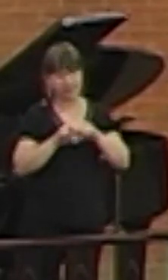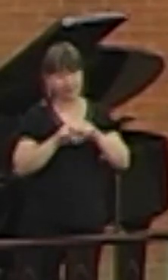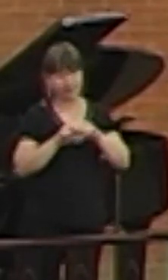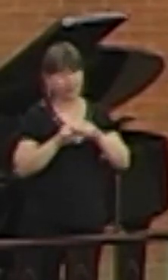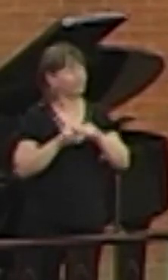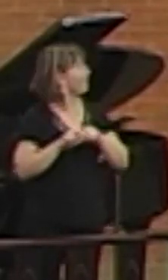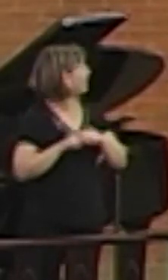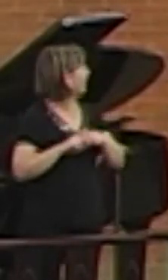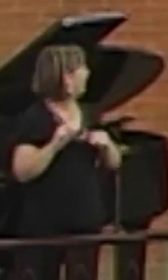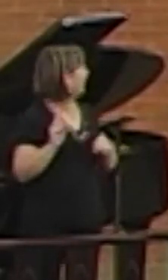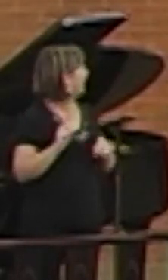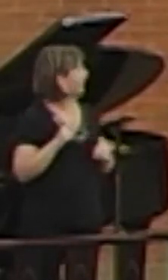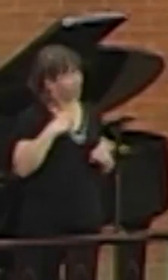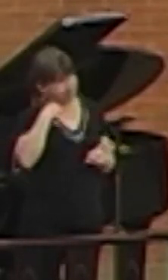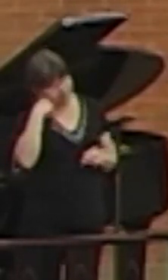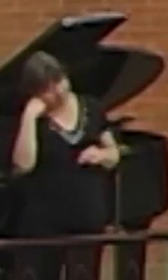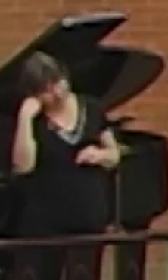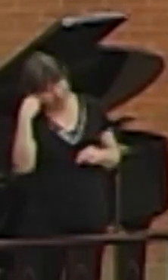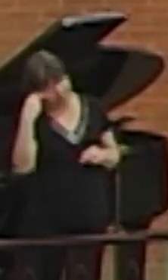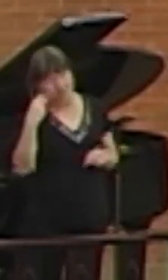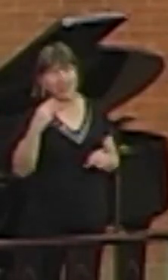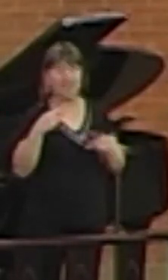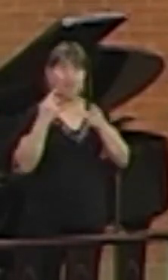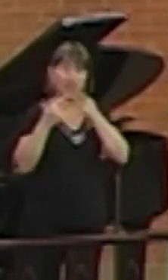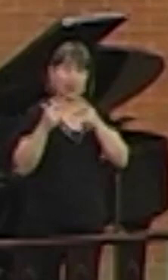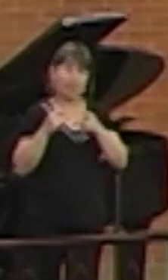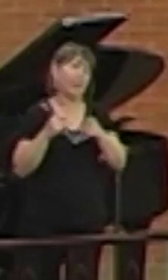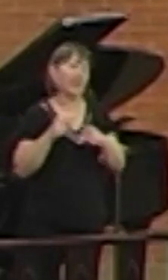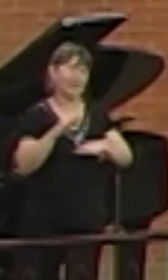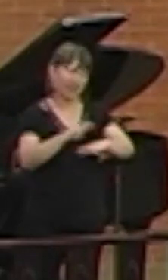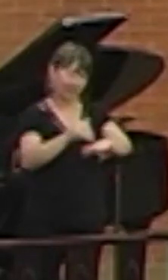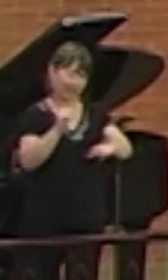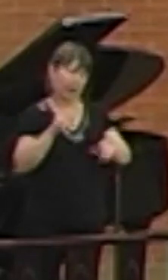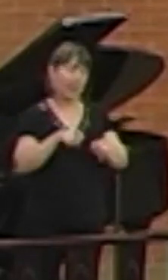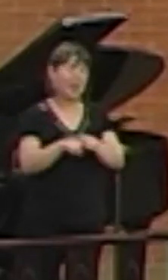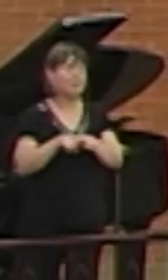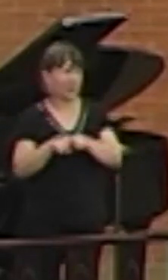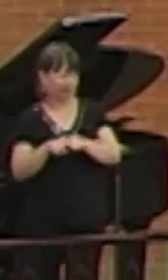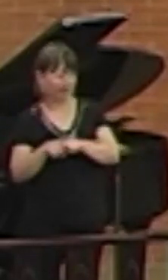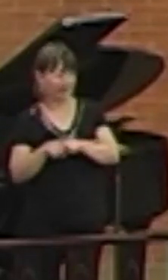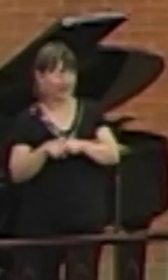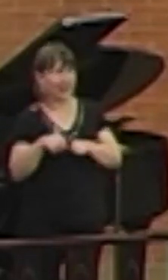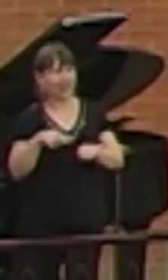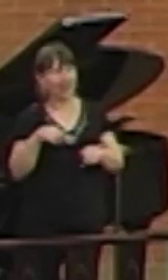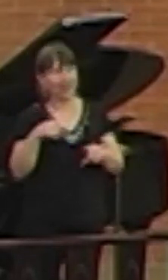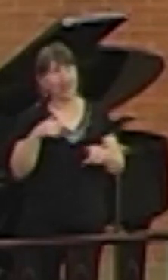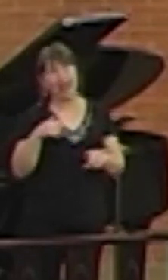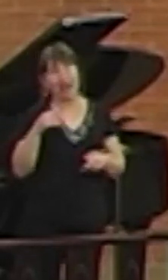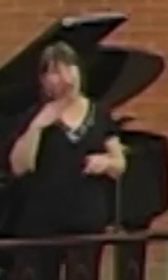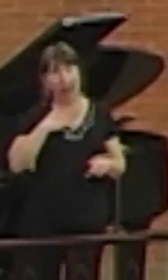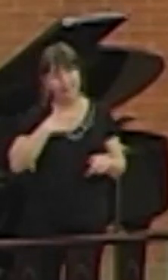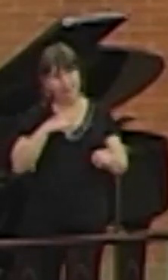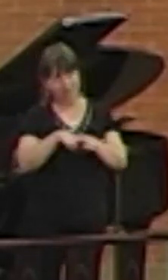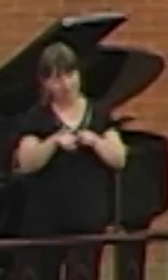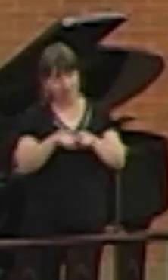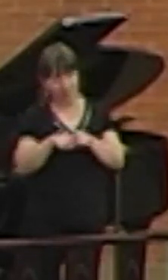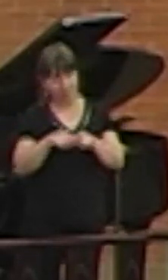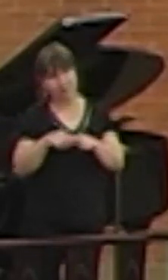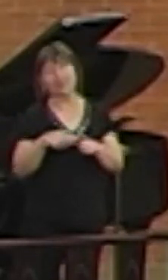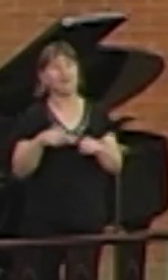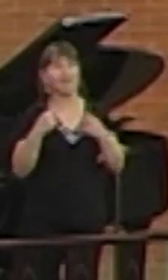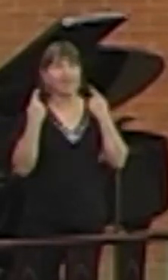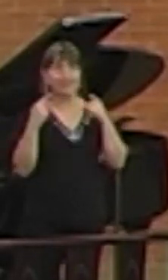se envergonha de lhe chamar irmãos dizendo a meus irmãos declararei o teu